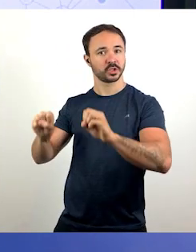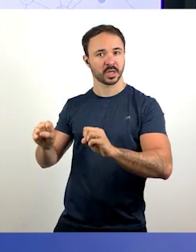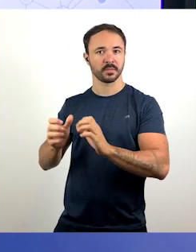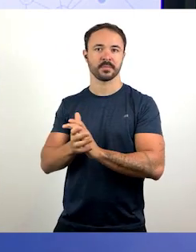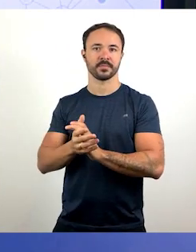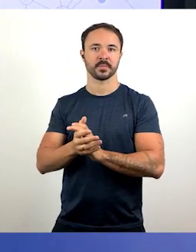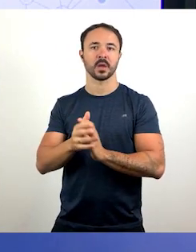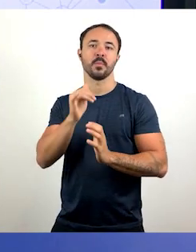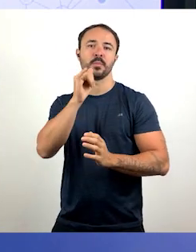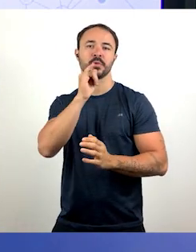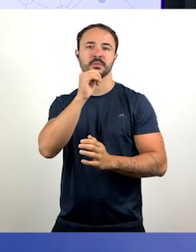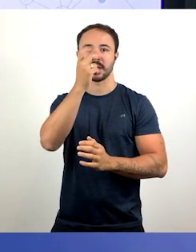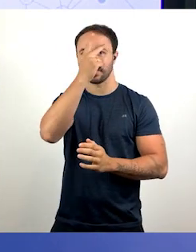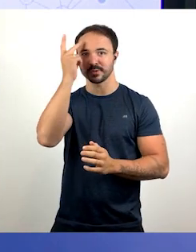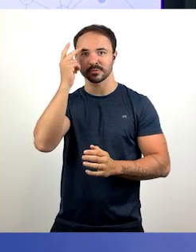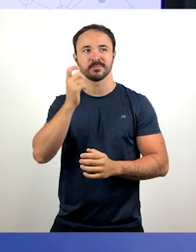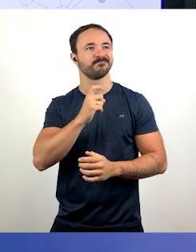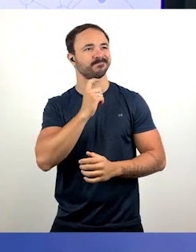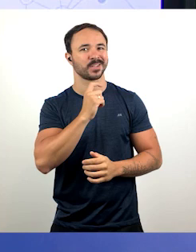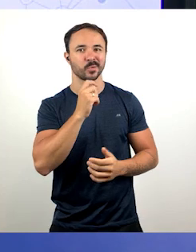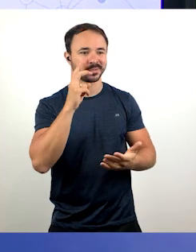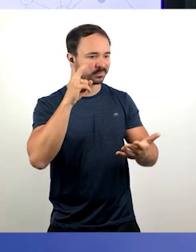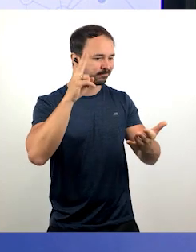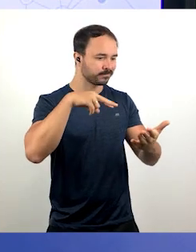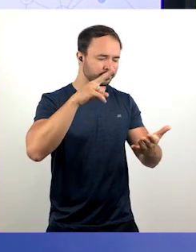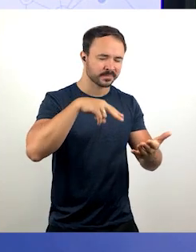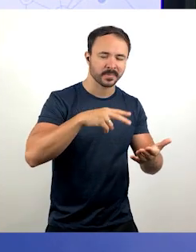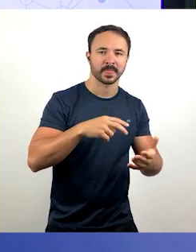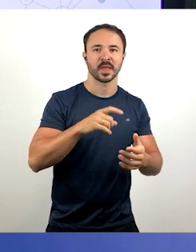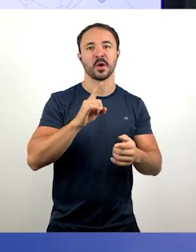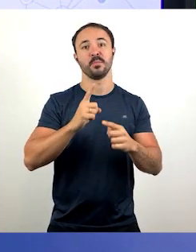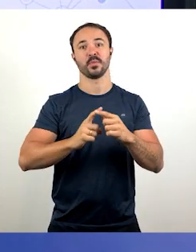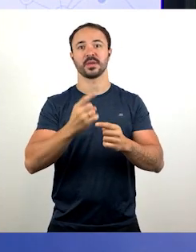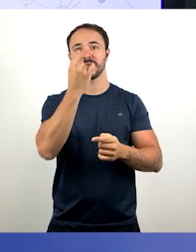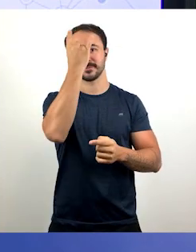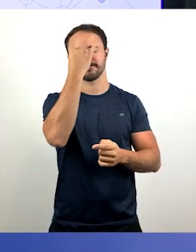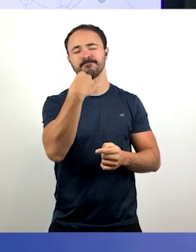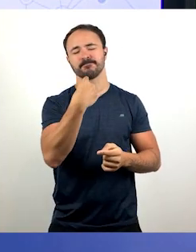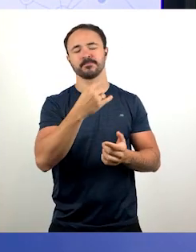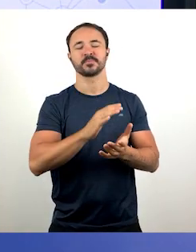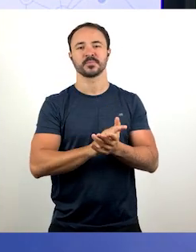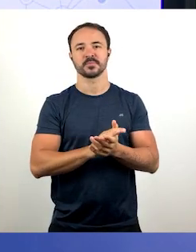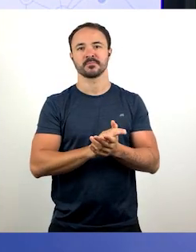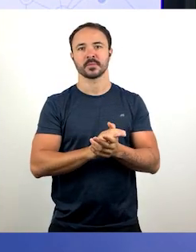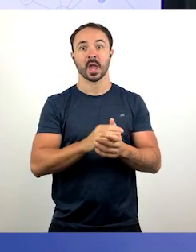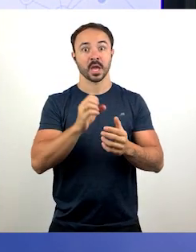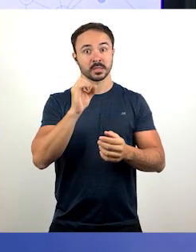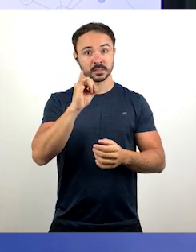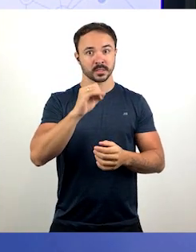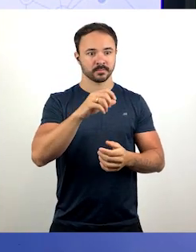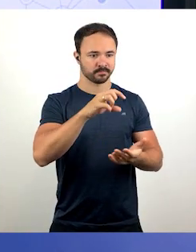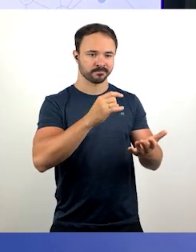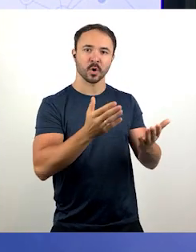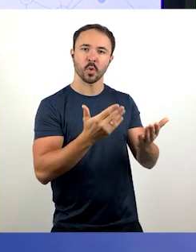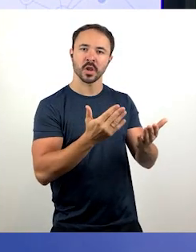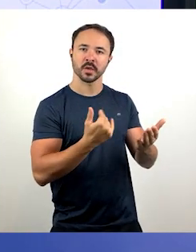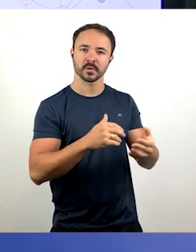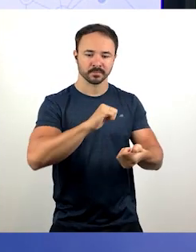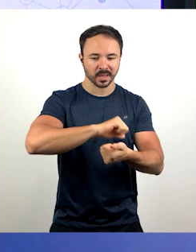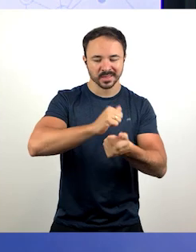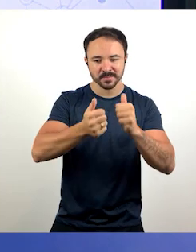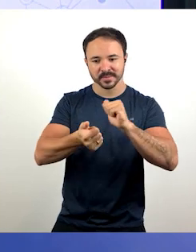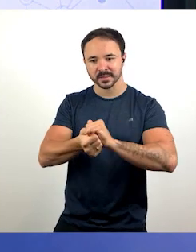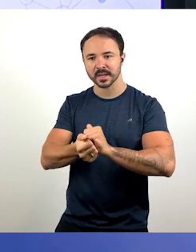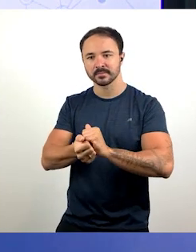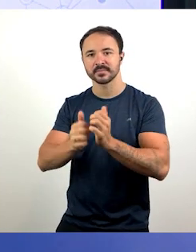não consegue ler um livro porque é cega, através da codificação deste livro em